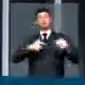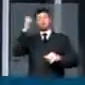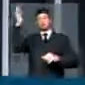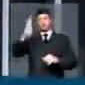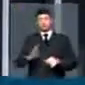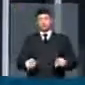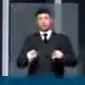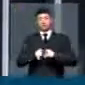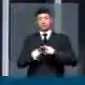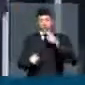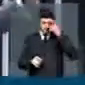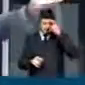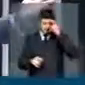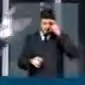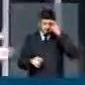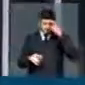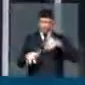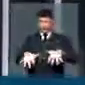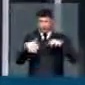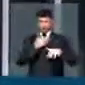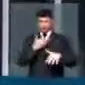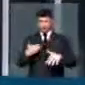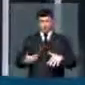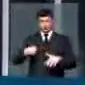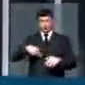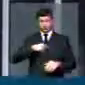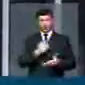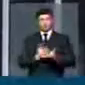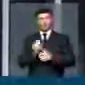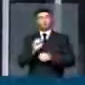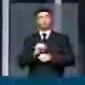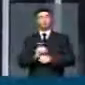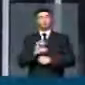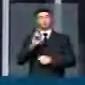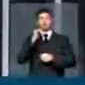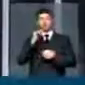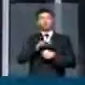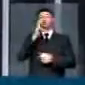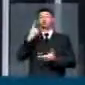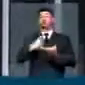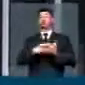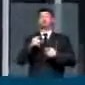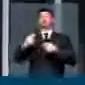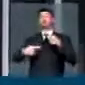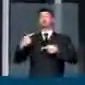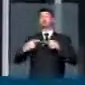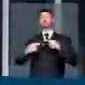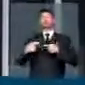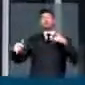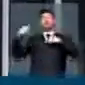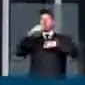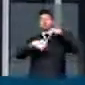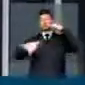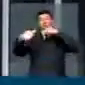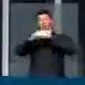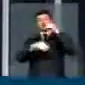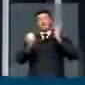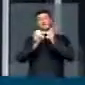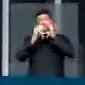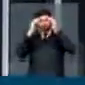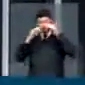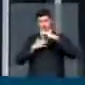Brasil que aquela audiência pública que nós aprovamos, só estamos dependendo de data, para discutir a malha aérea e os desrespeitos